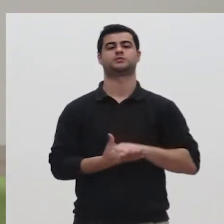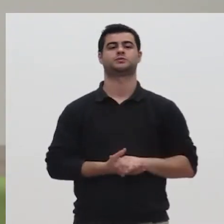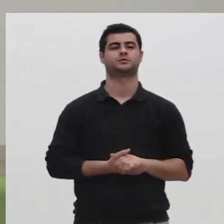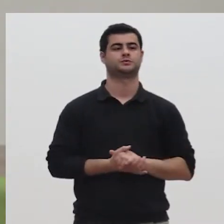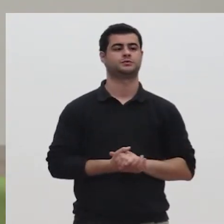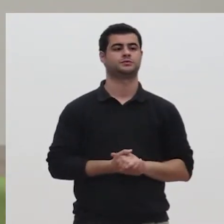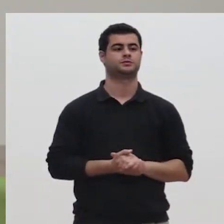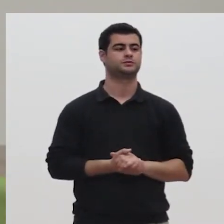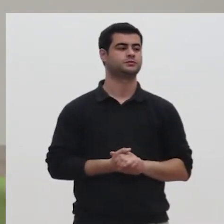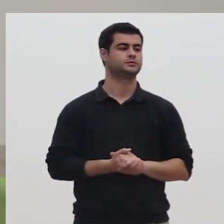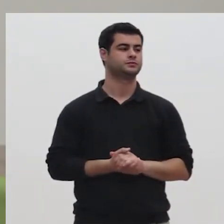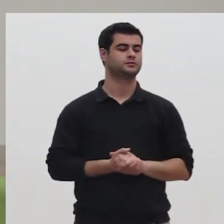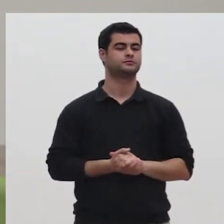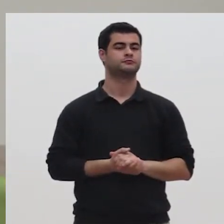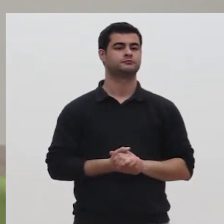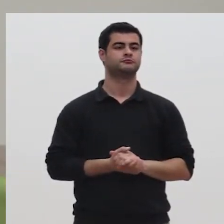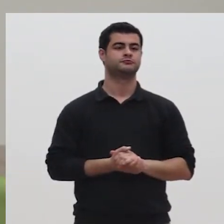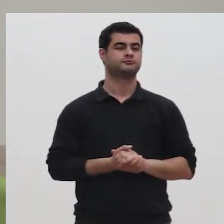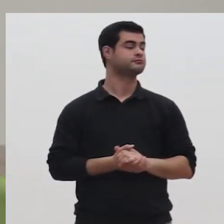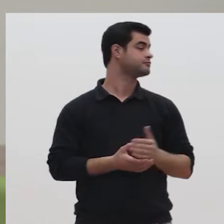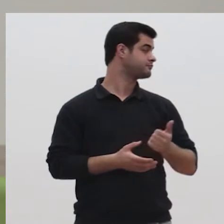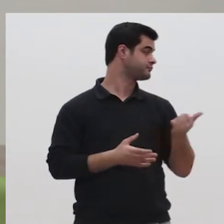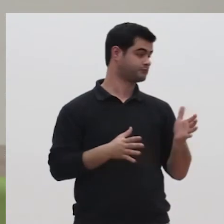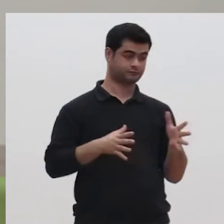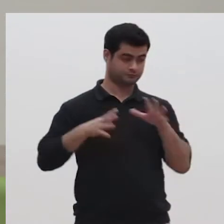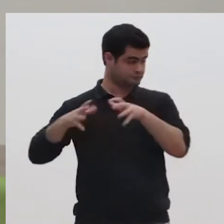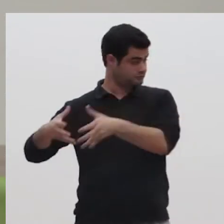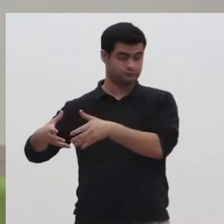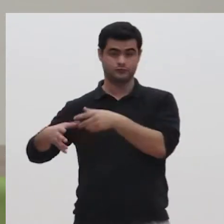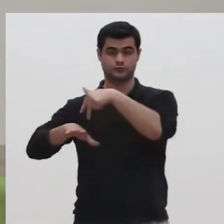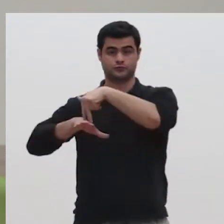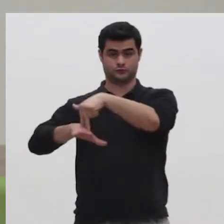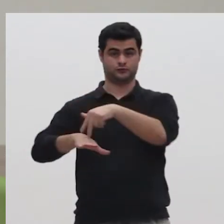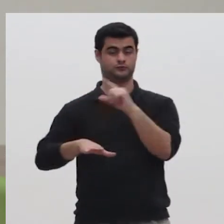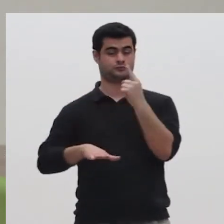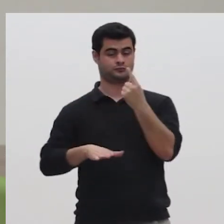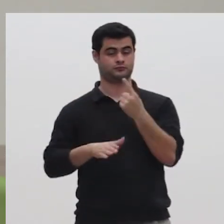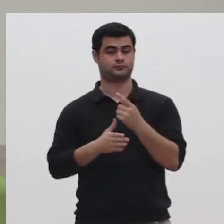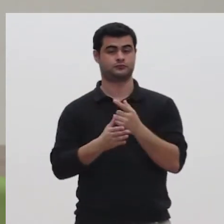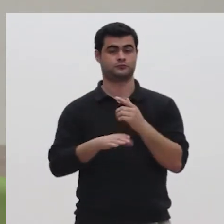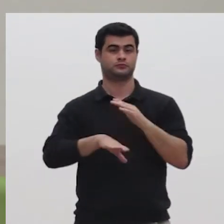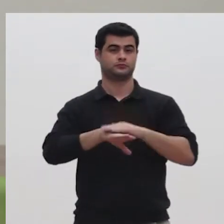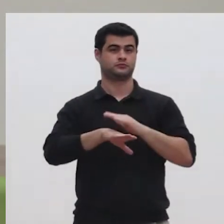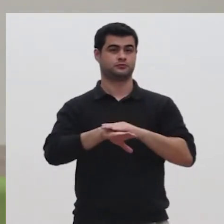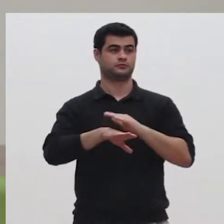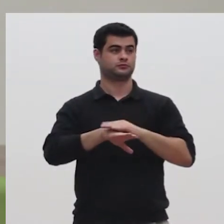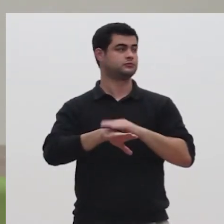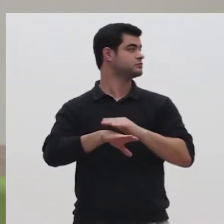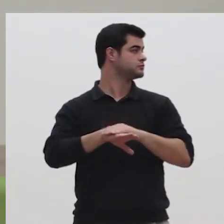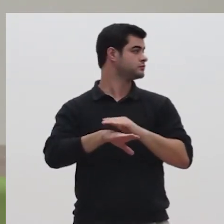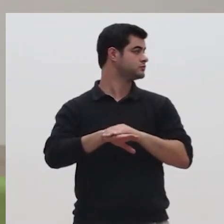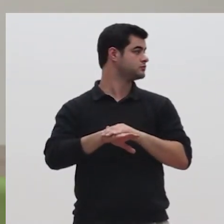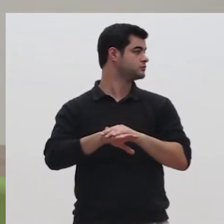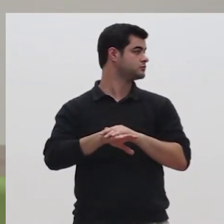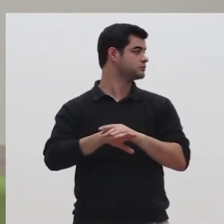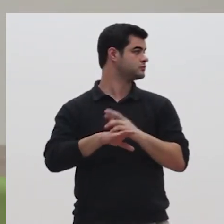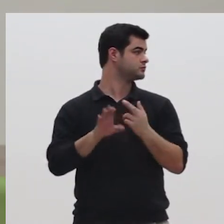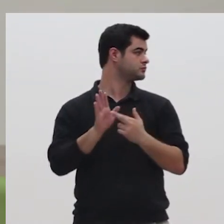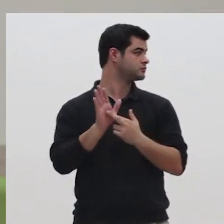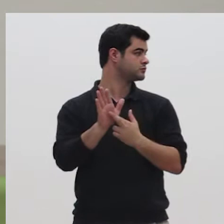Tá. Então, para dar início, eu vou chamar aqui para fazer a apresentação o representante do Sinditest.